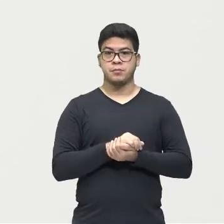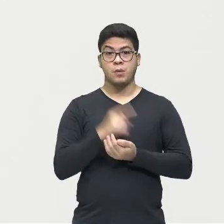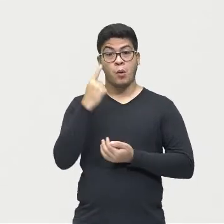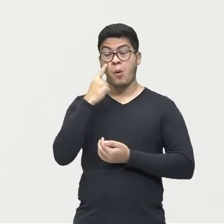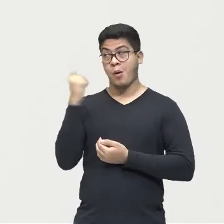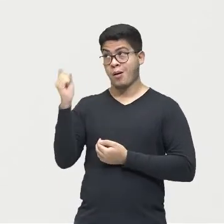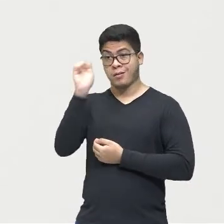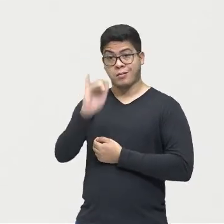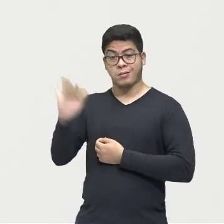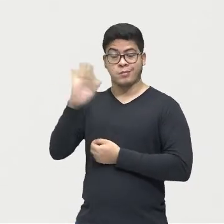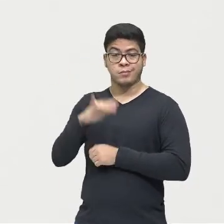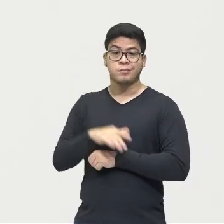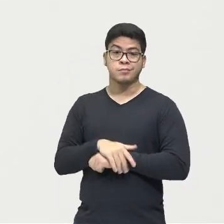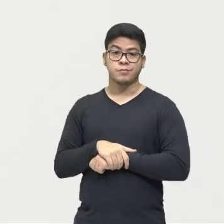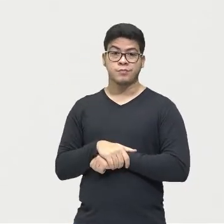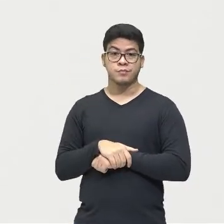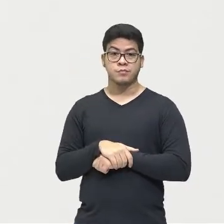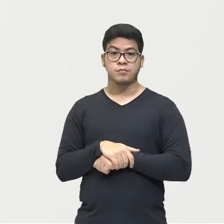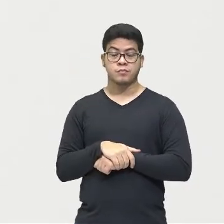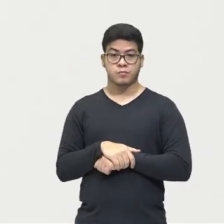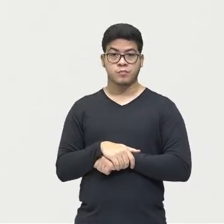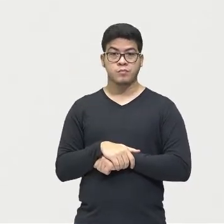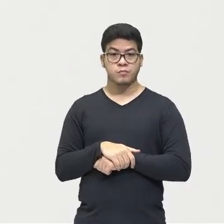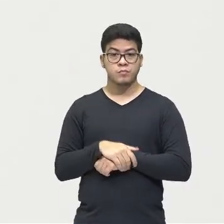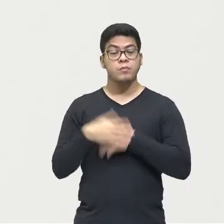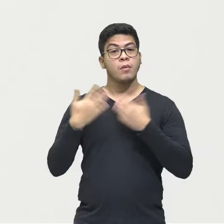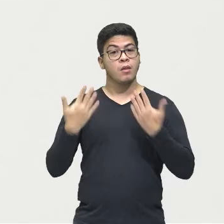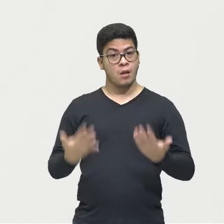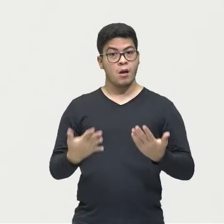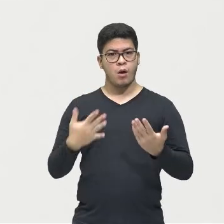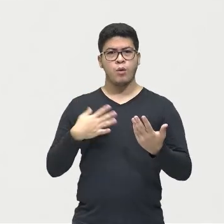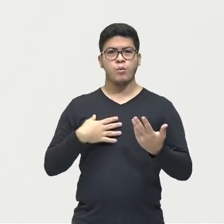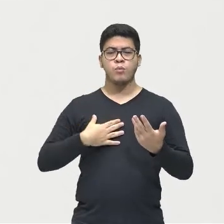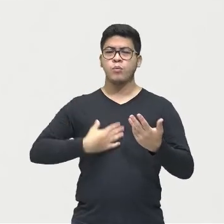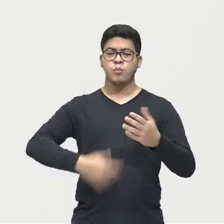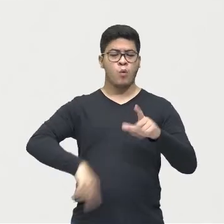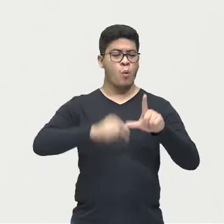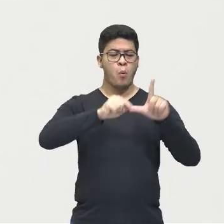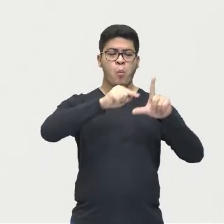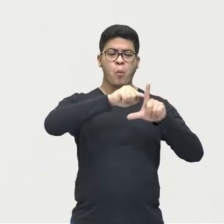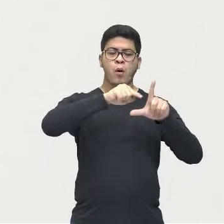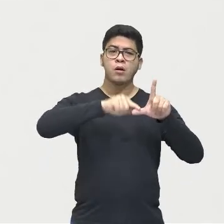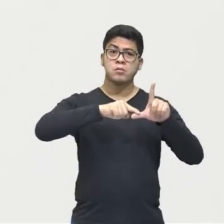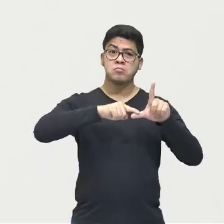Tá aqui, ó. Todos os ângulos são de 90 graus.